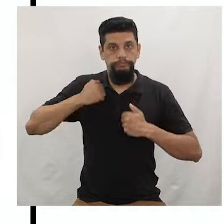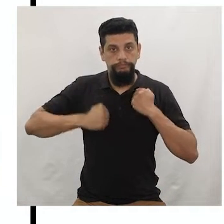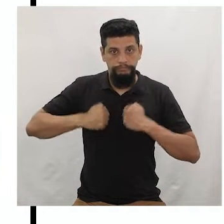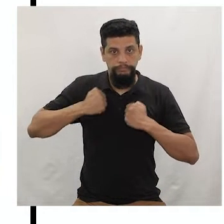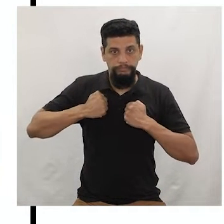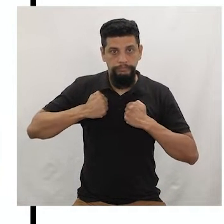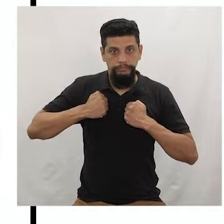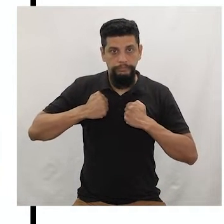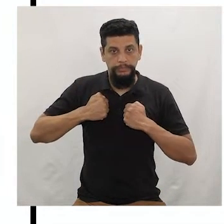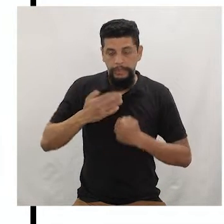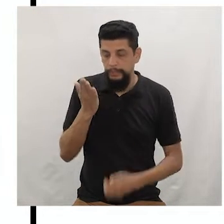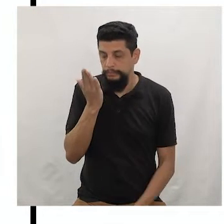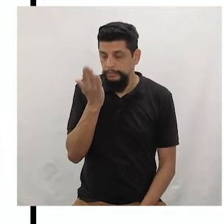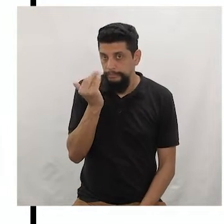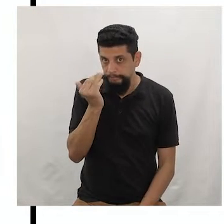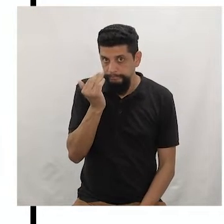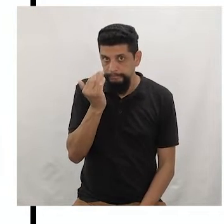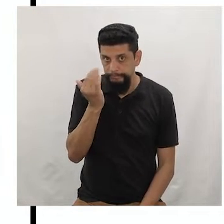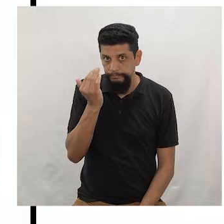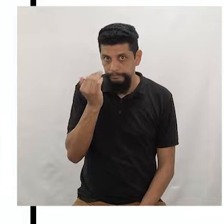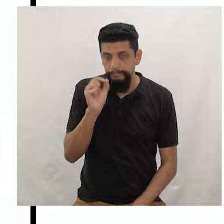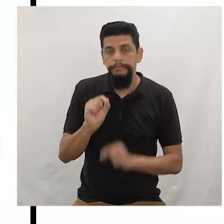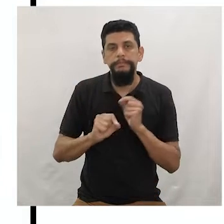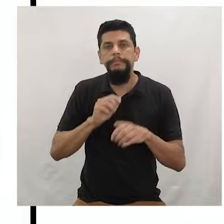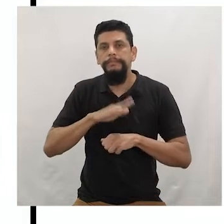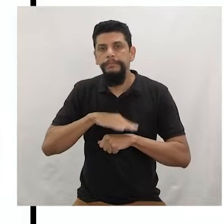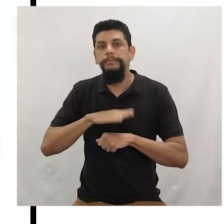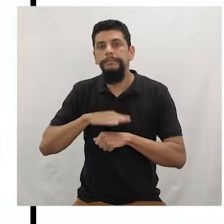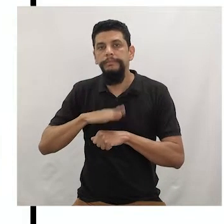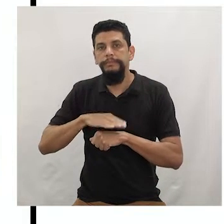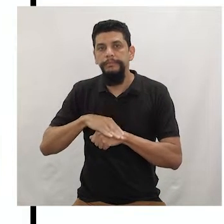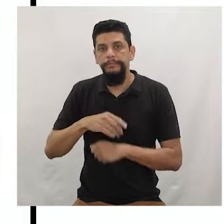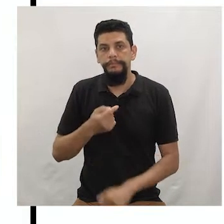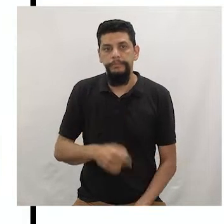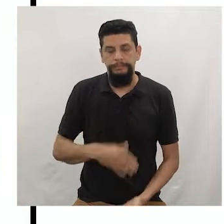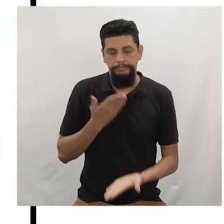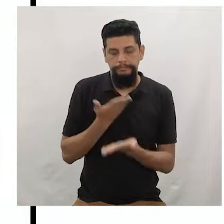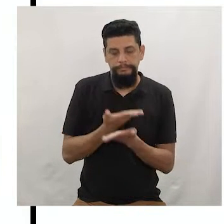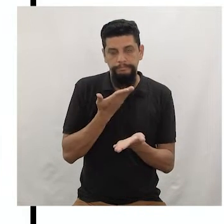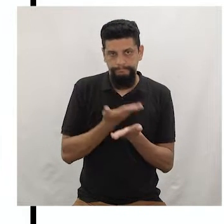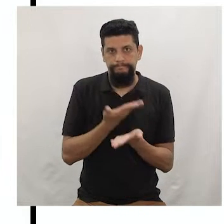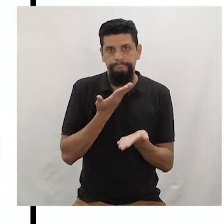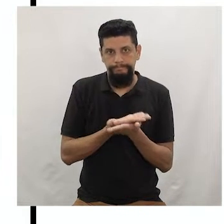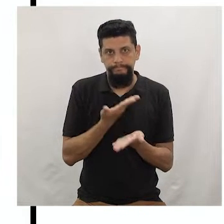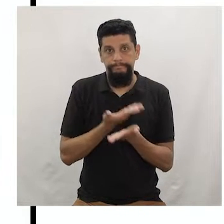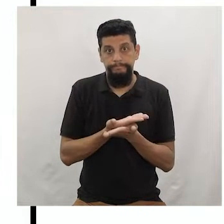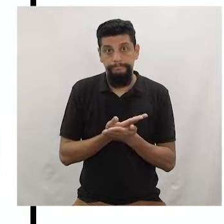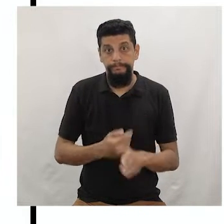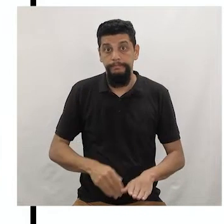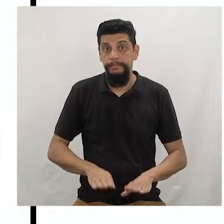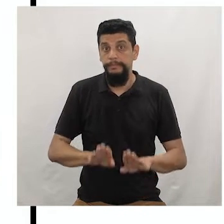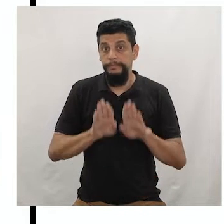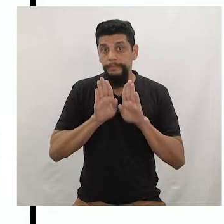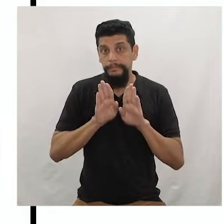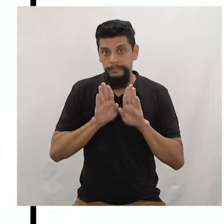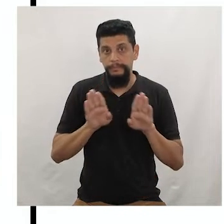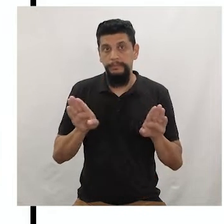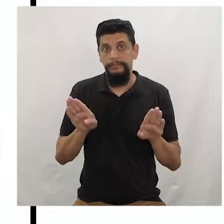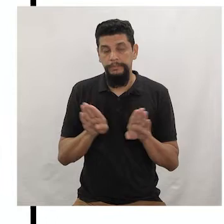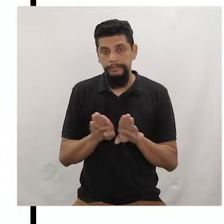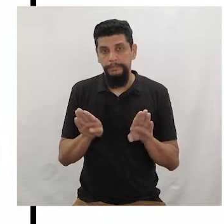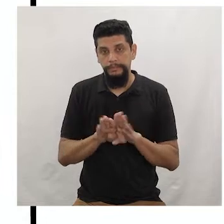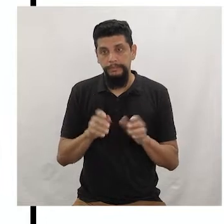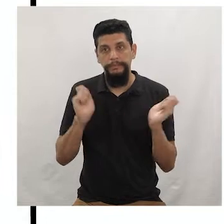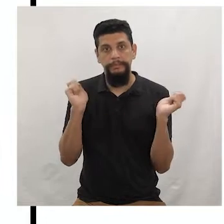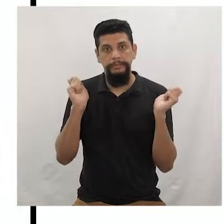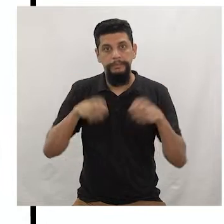banho, nos alimentar. E o que mais? Vamos estudar. Mas além de